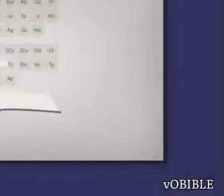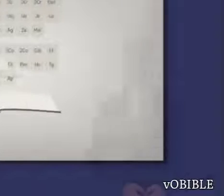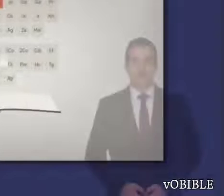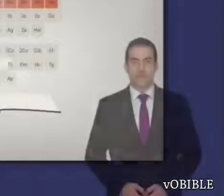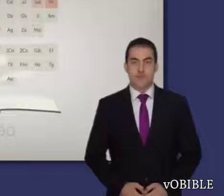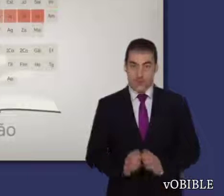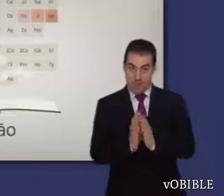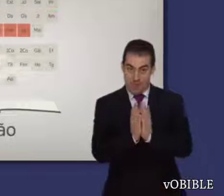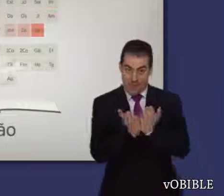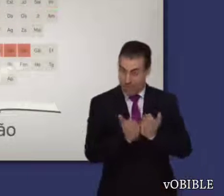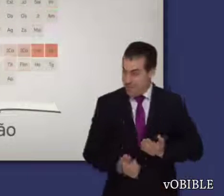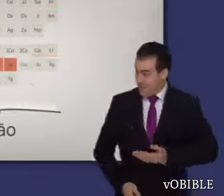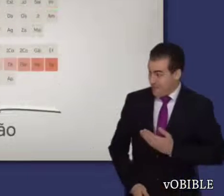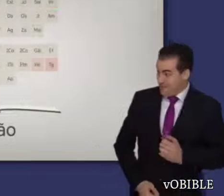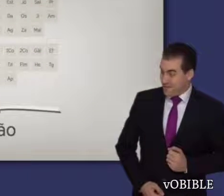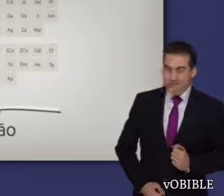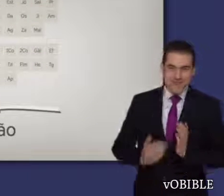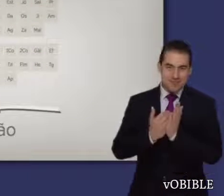Uma introdução a 2 João.